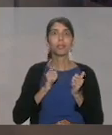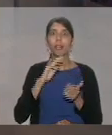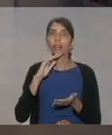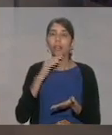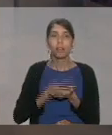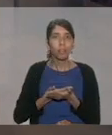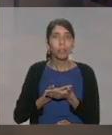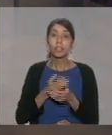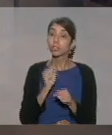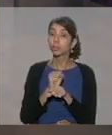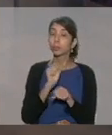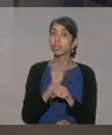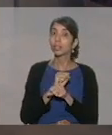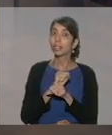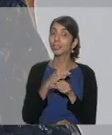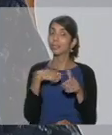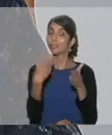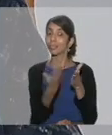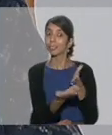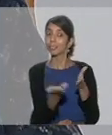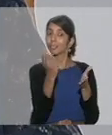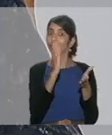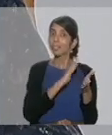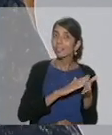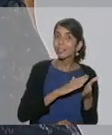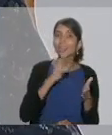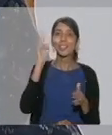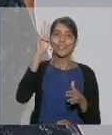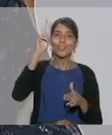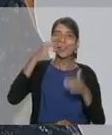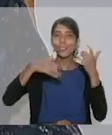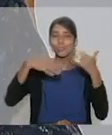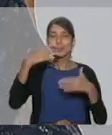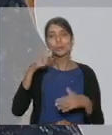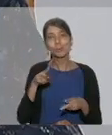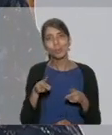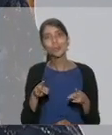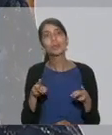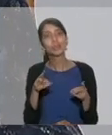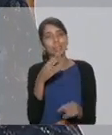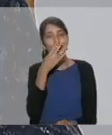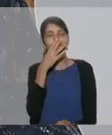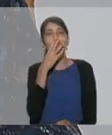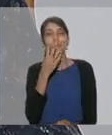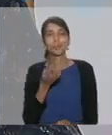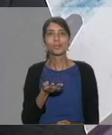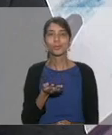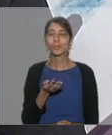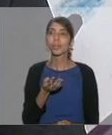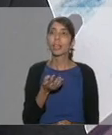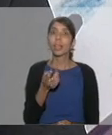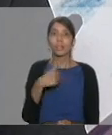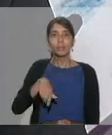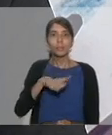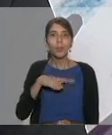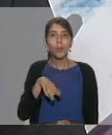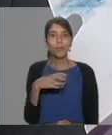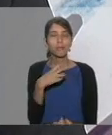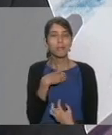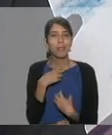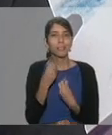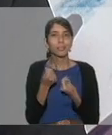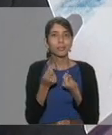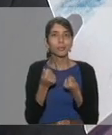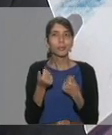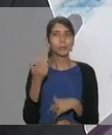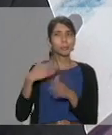Parado, de boquinha aberta, esperando eu virar a página e contar o que vai acontecer depois. Porque eu acho que essa é a nossa essência, né? Sim. A nossa